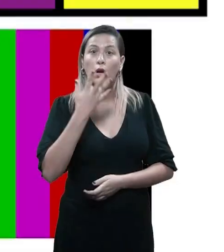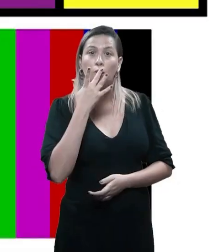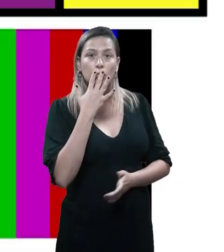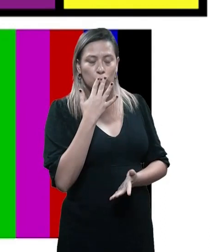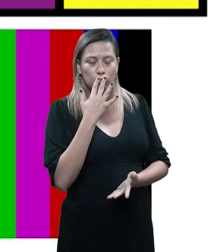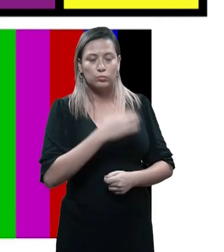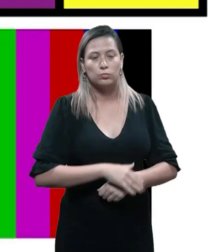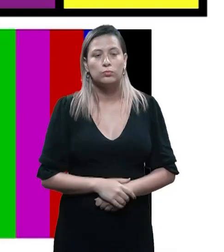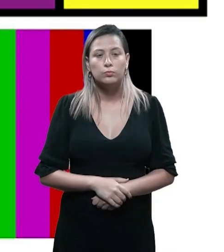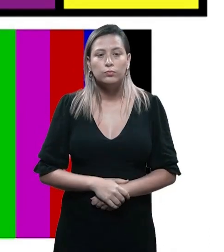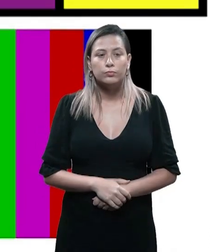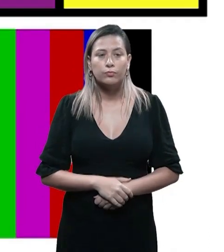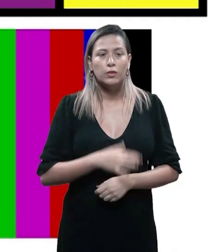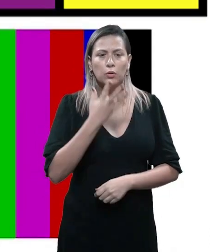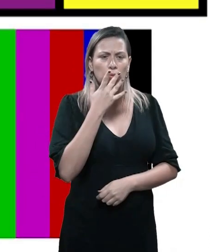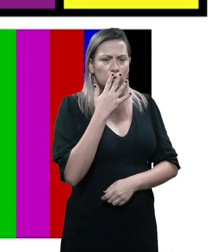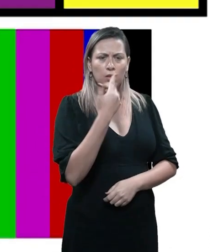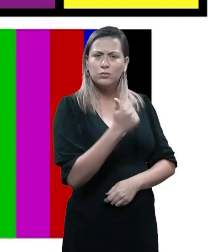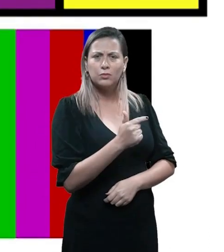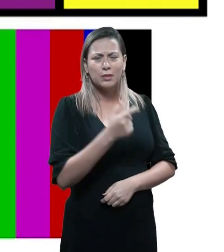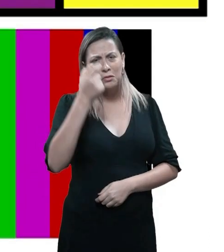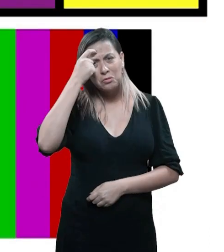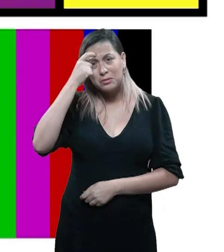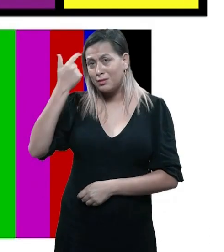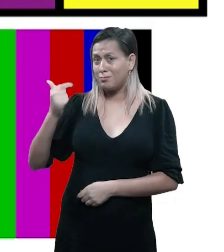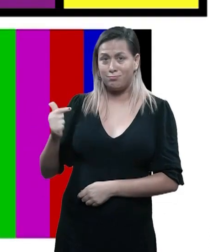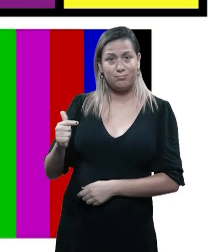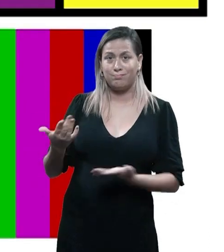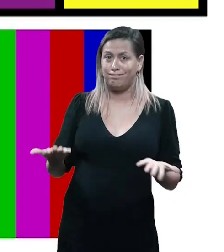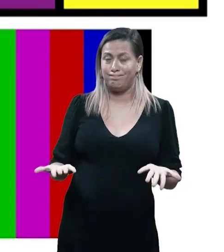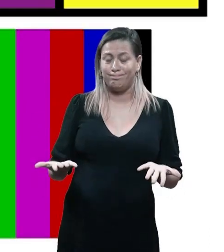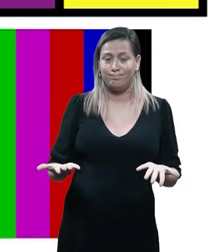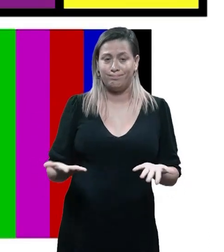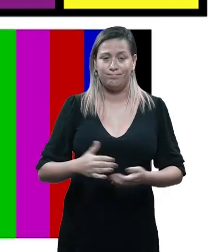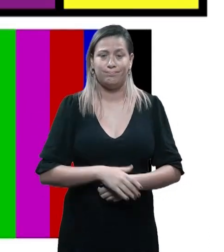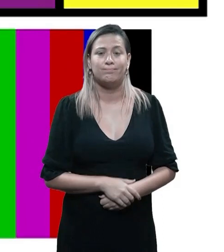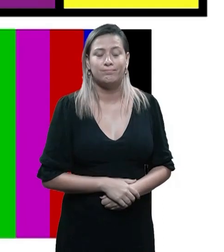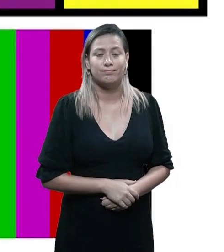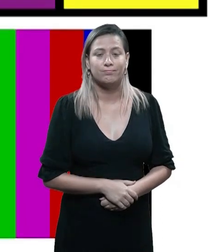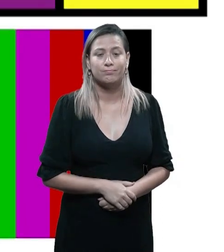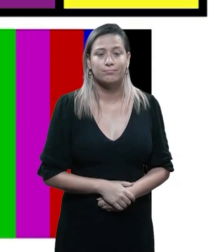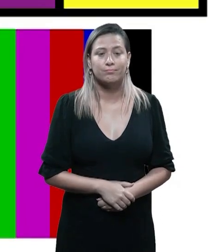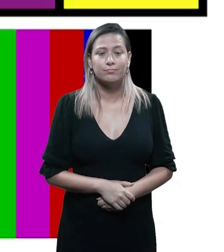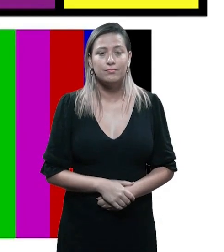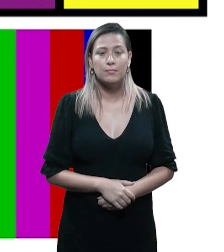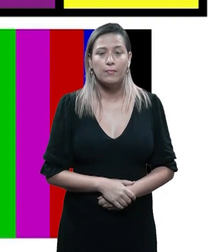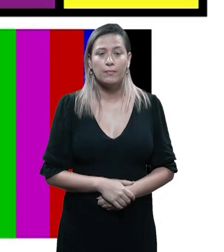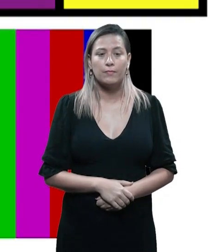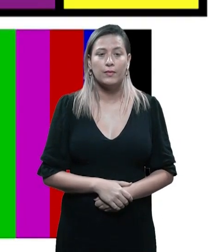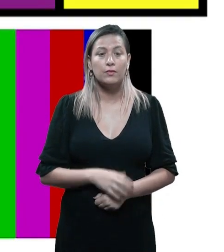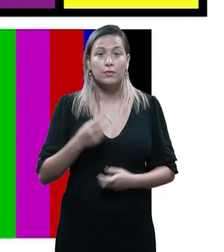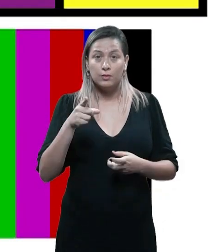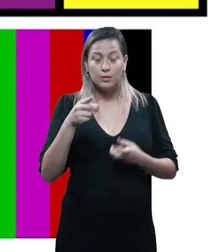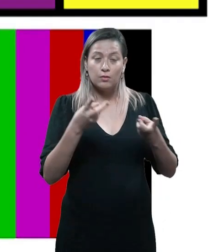diz então justamente que sem contraste não há consciência, certo? Se não há contraste, não há consciência. Você só